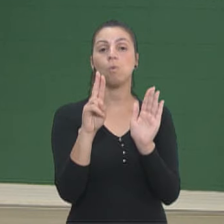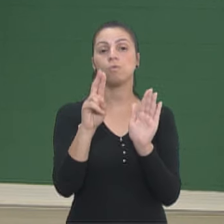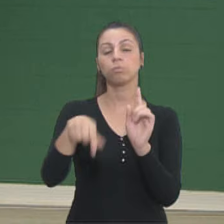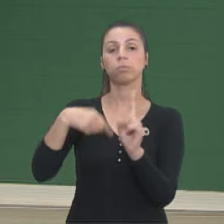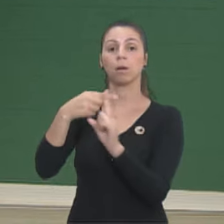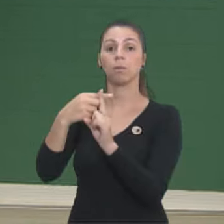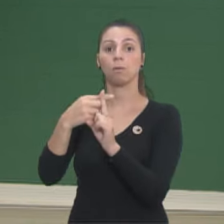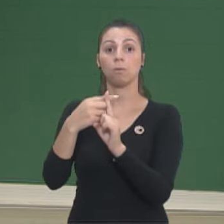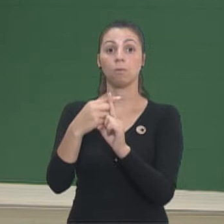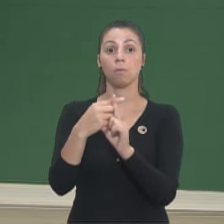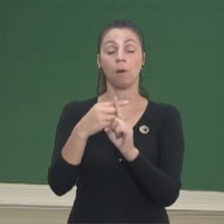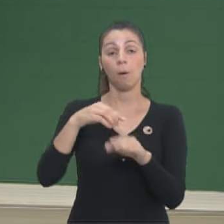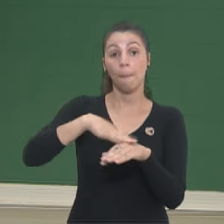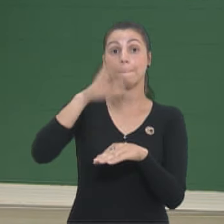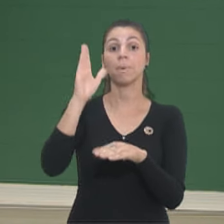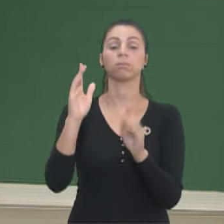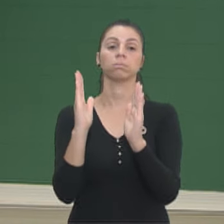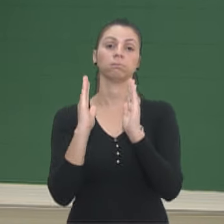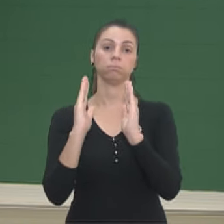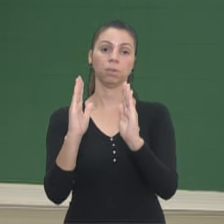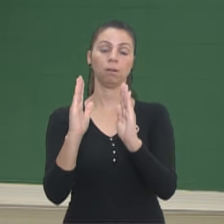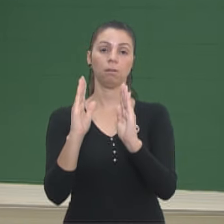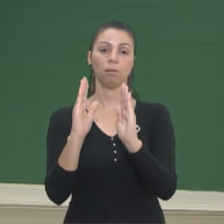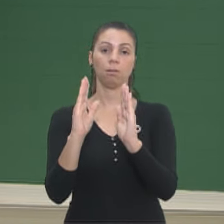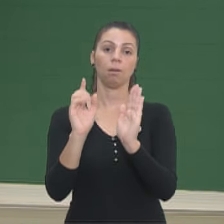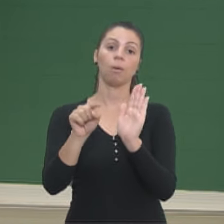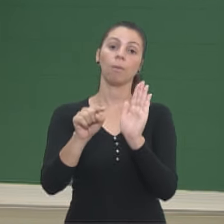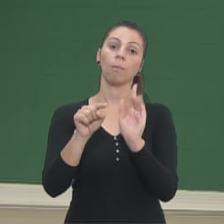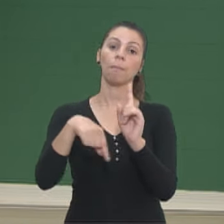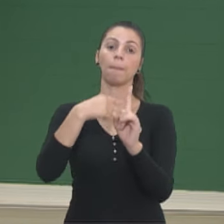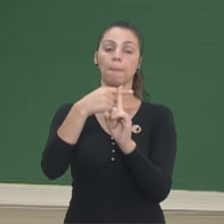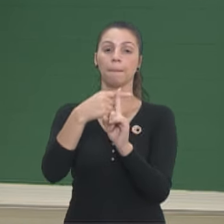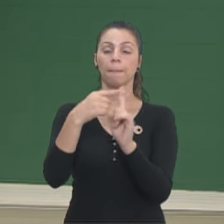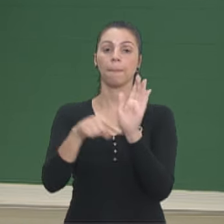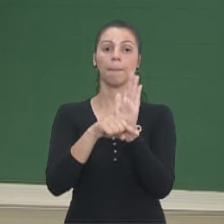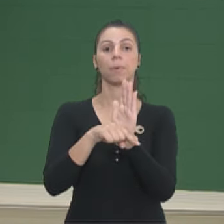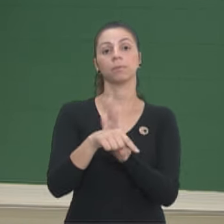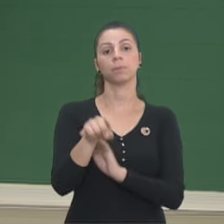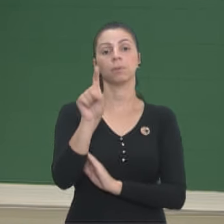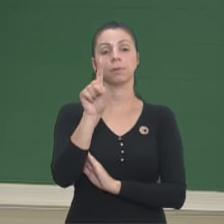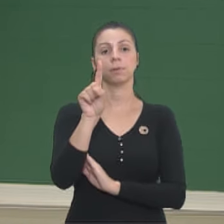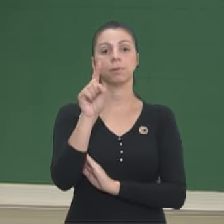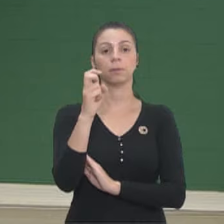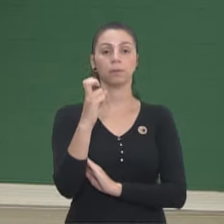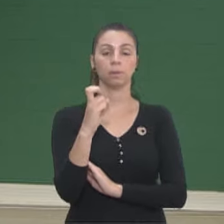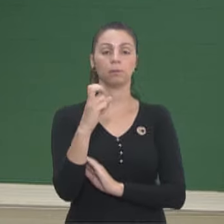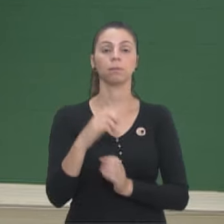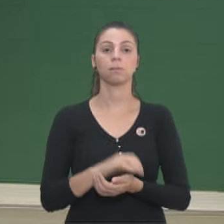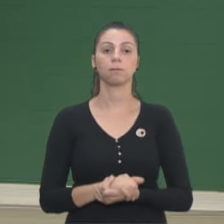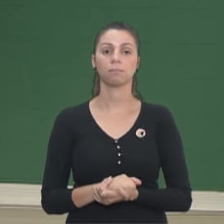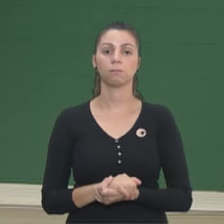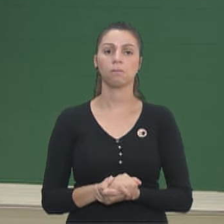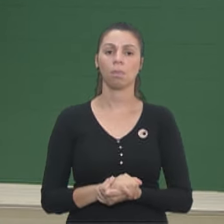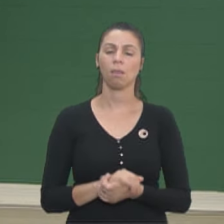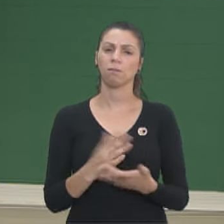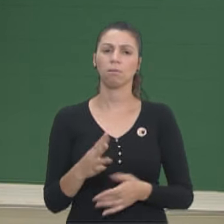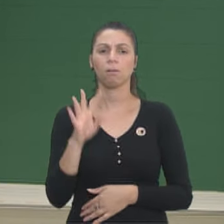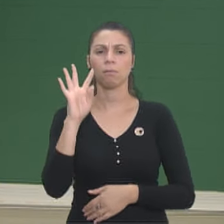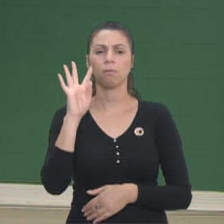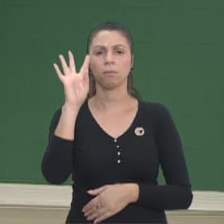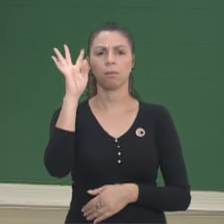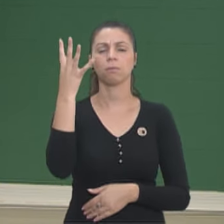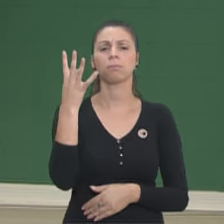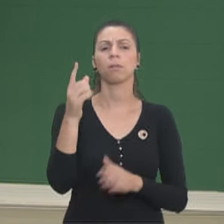Quem é o maior módulo? Menos o 15, né? Que vai ser o do menos 15. Ah, prof, então eu já sei que vai dar um resultado negativo.